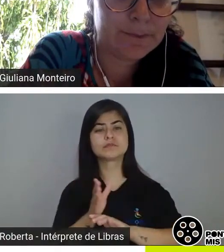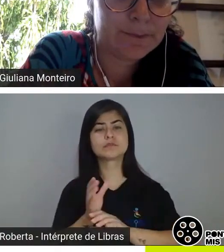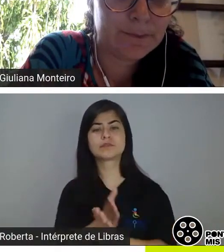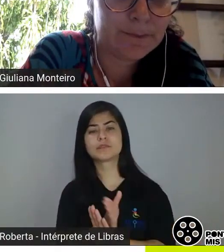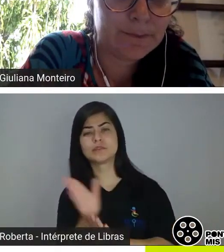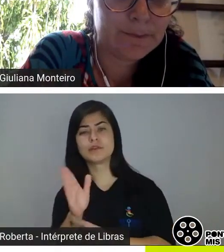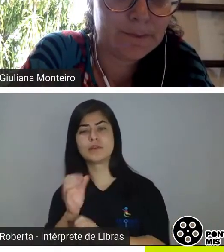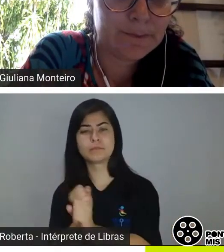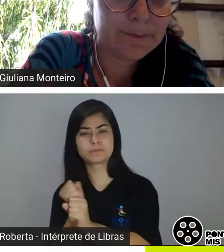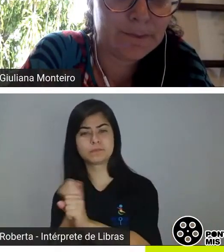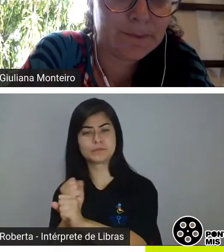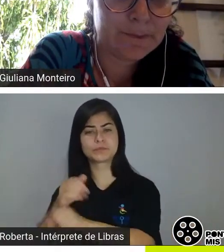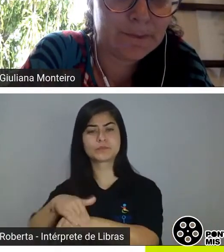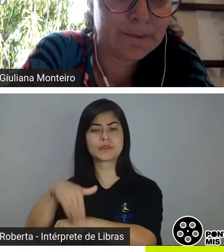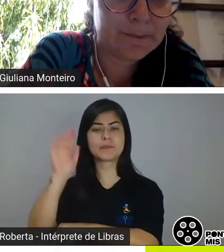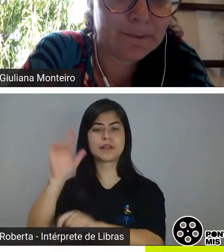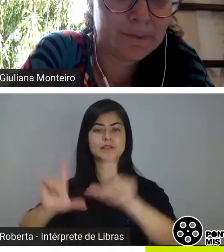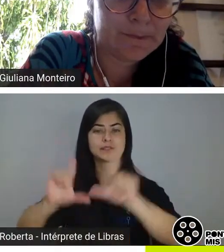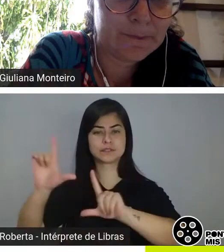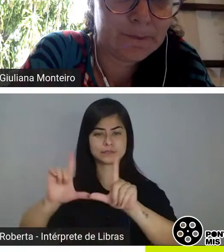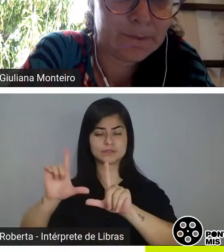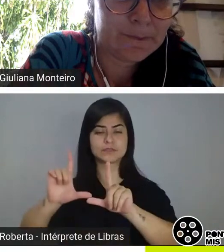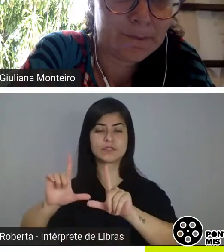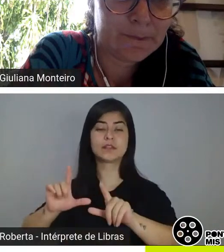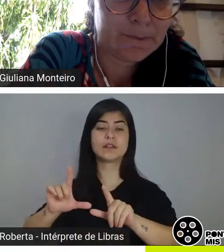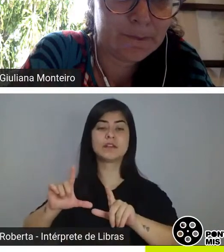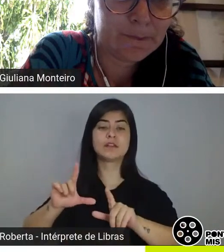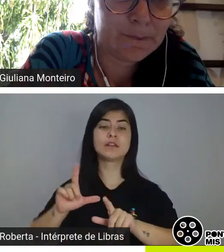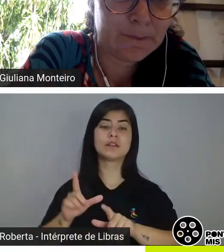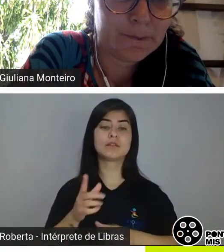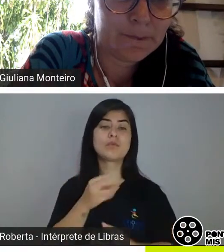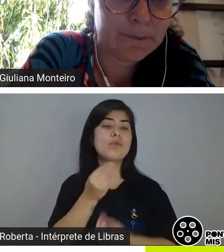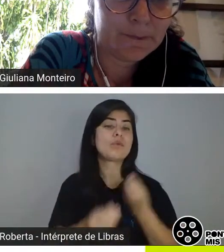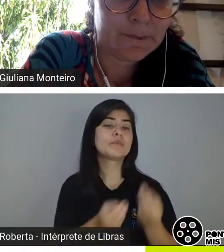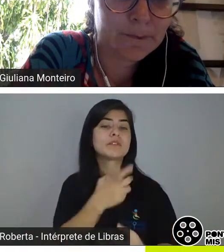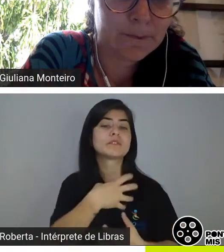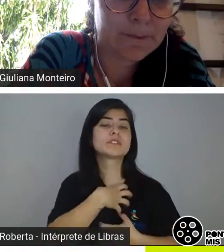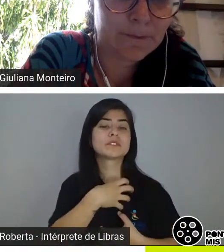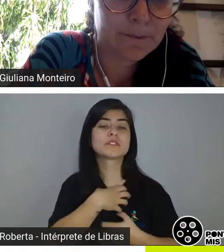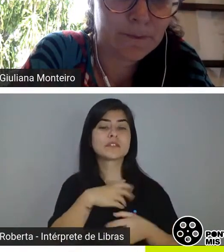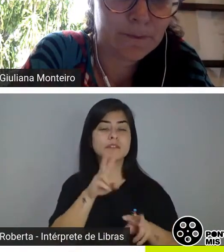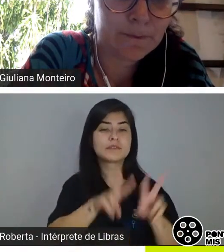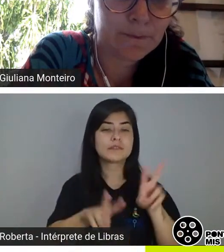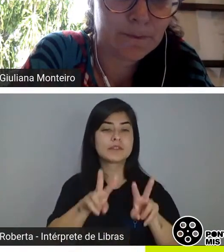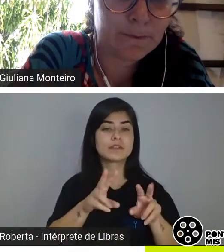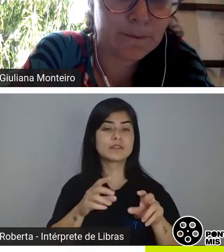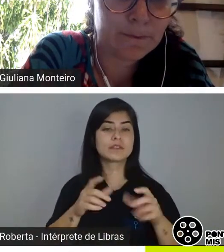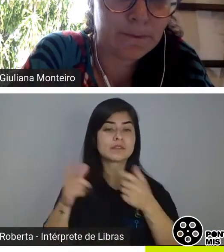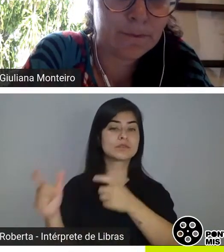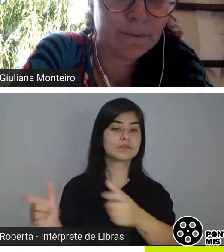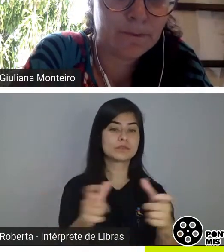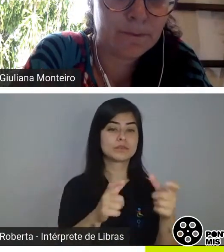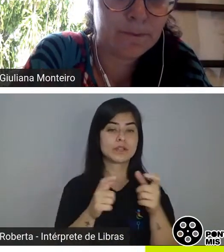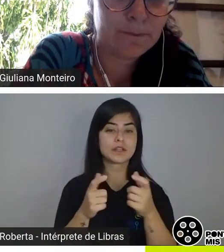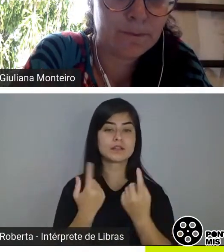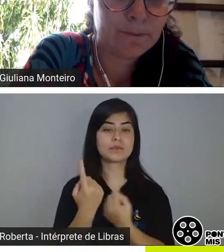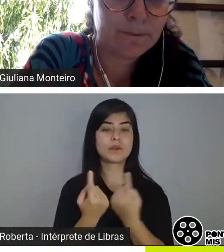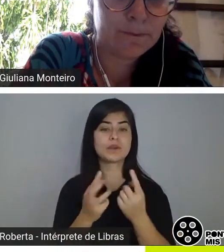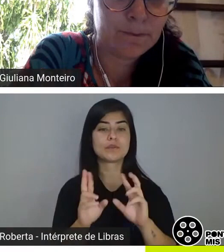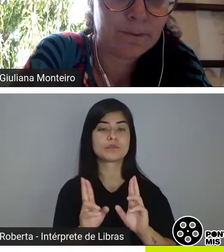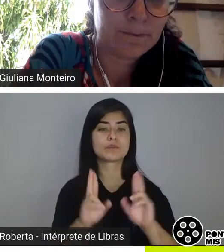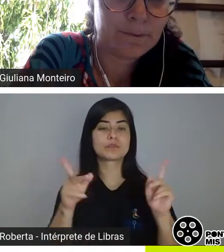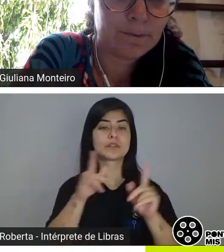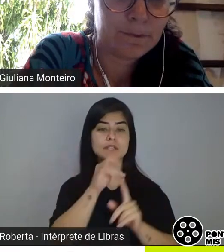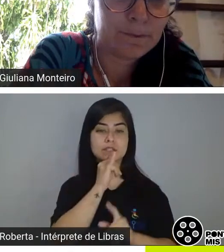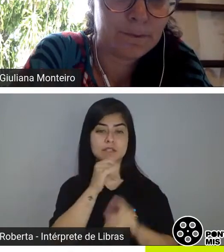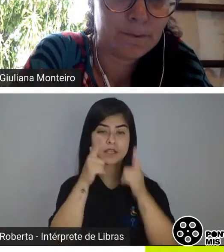esse tipo de coisa, nos últimos já bons anos. Como é que você vê esses lugares, assim? Qual que é a diferença na